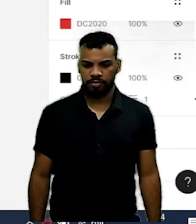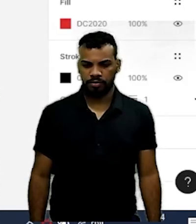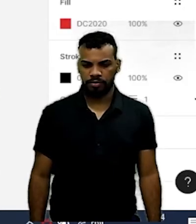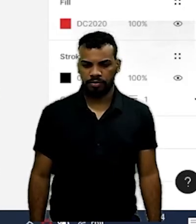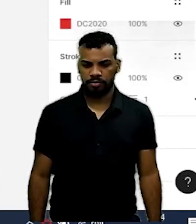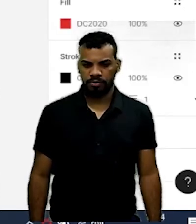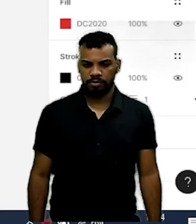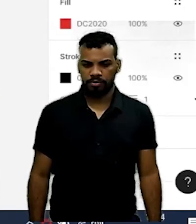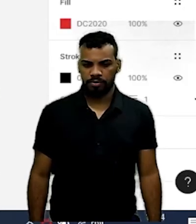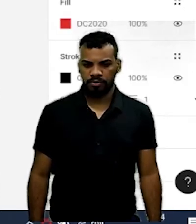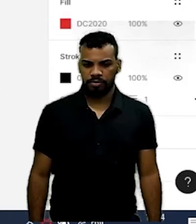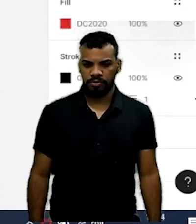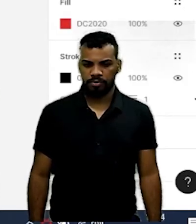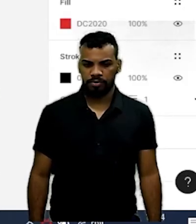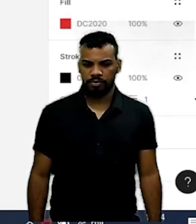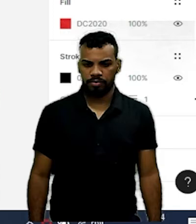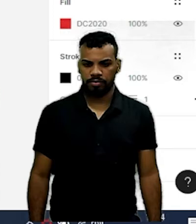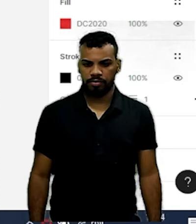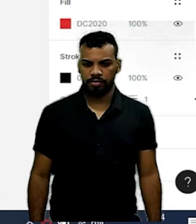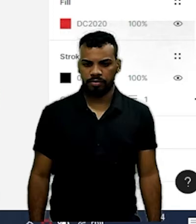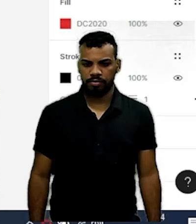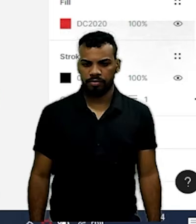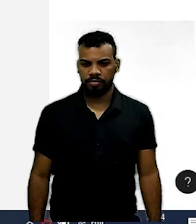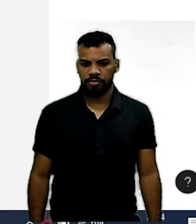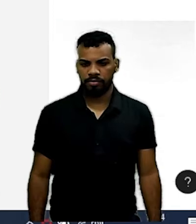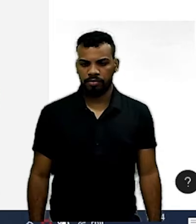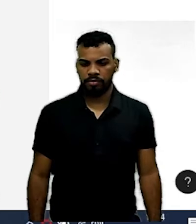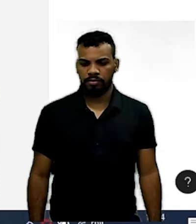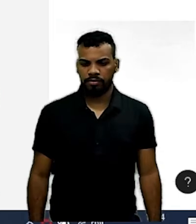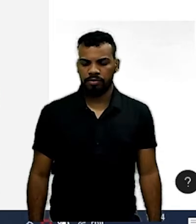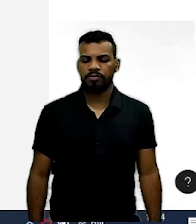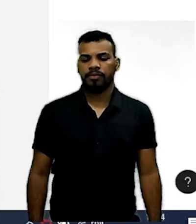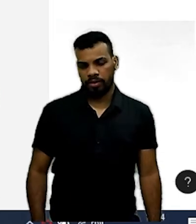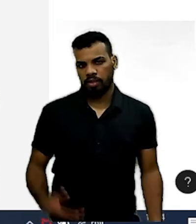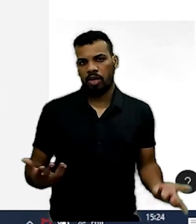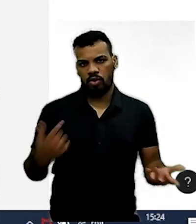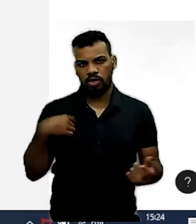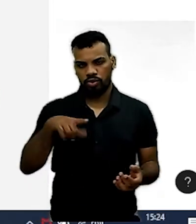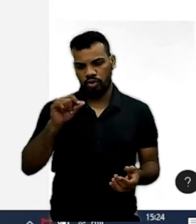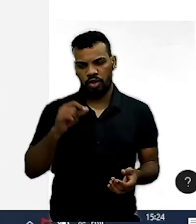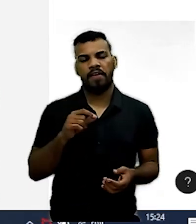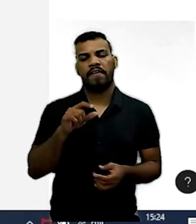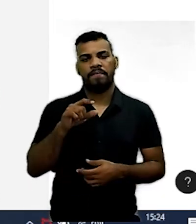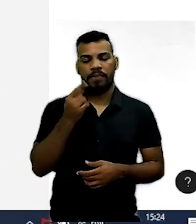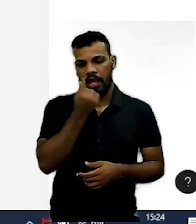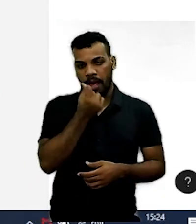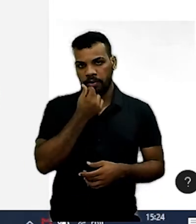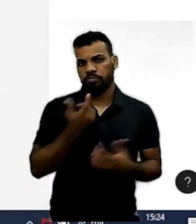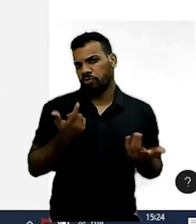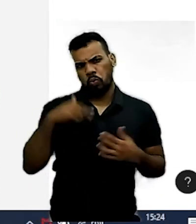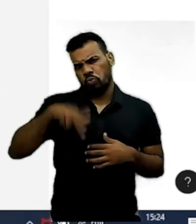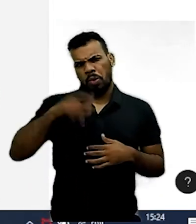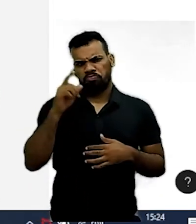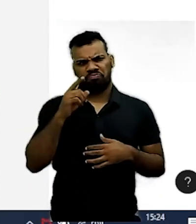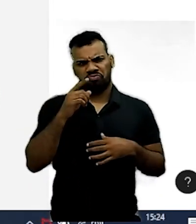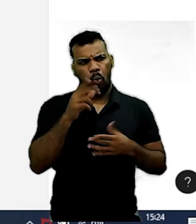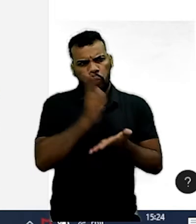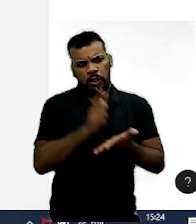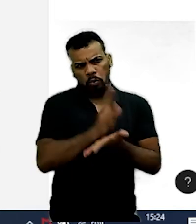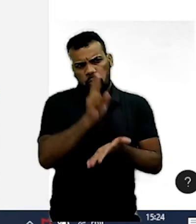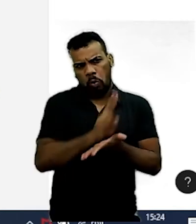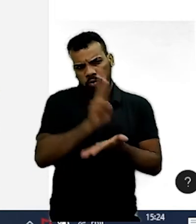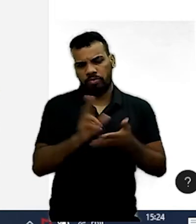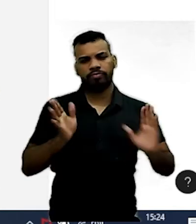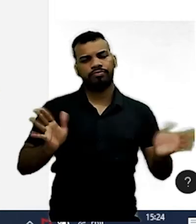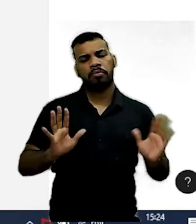E abaixo da caneta nós temos também a ferramenta lápis. Eu nunca cheguei a utilizar muito ela, mas